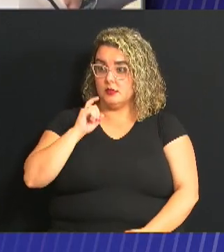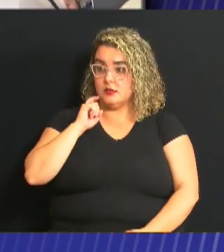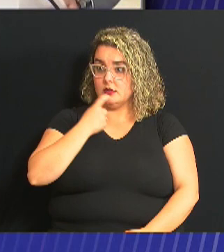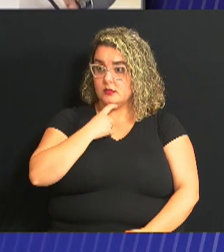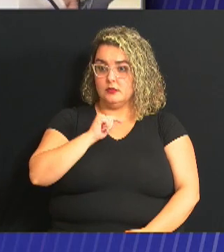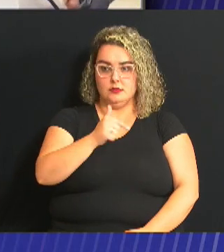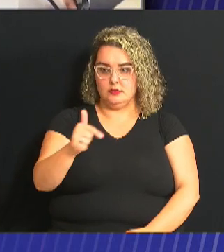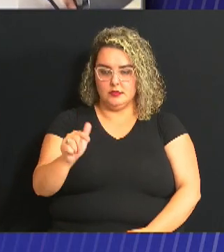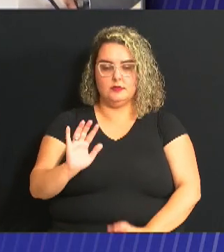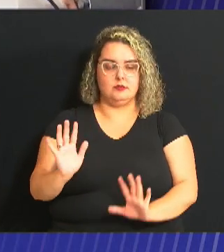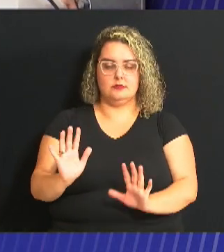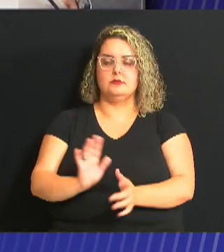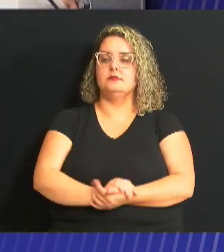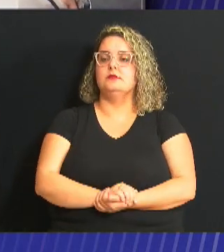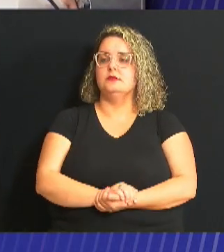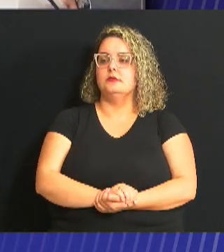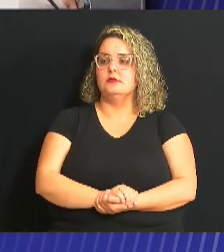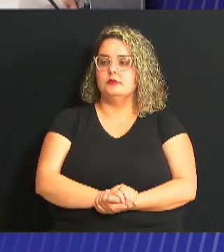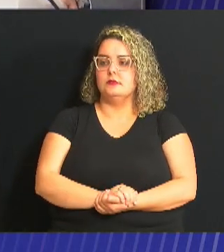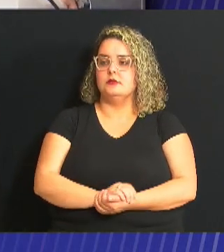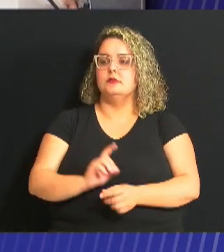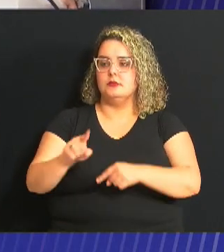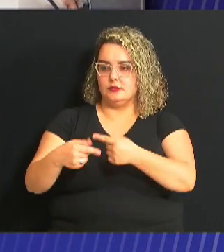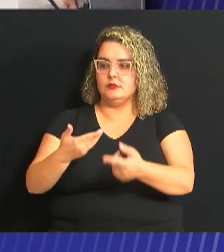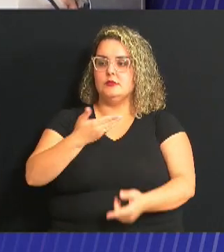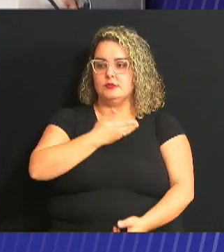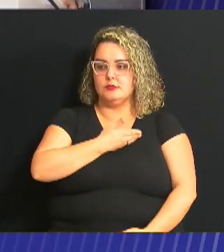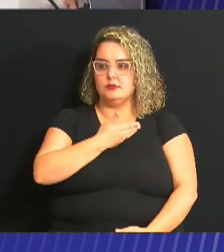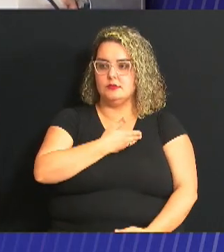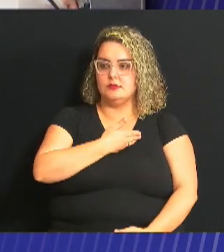Não. Mas os outros amigos,